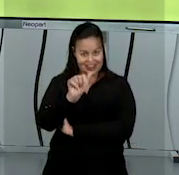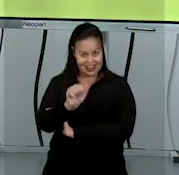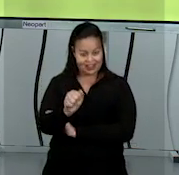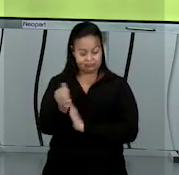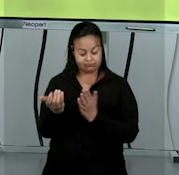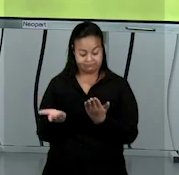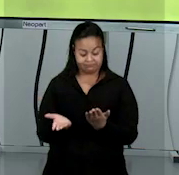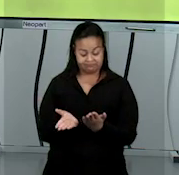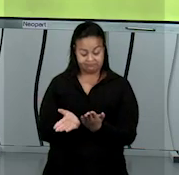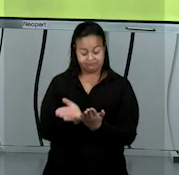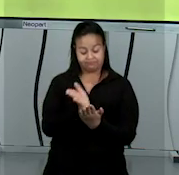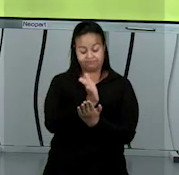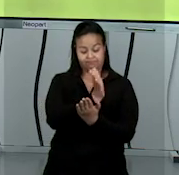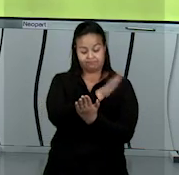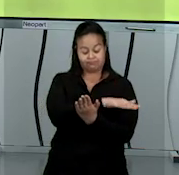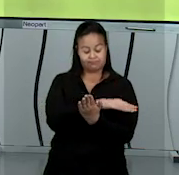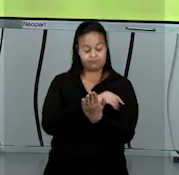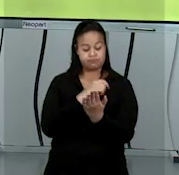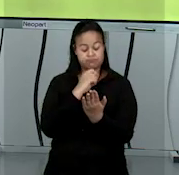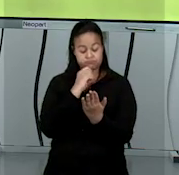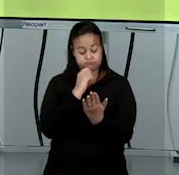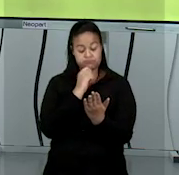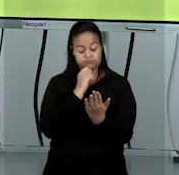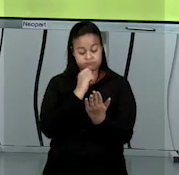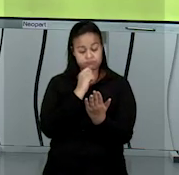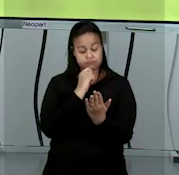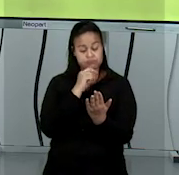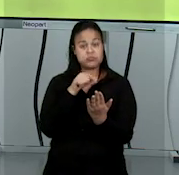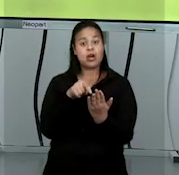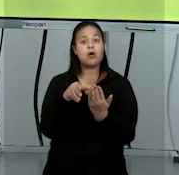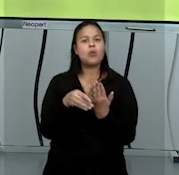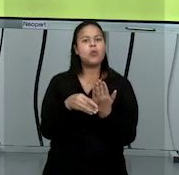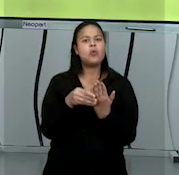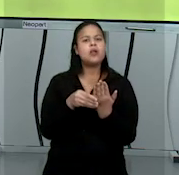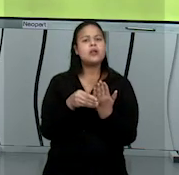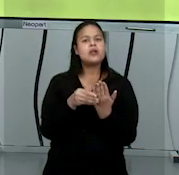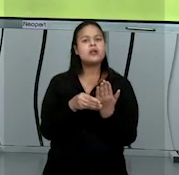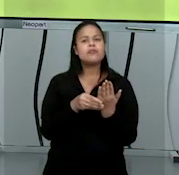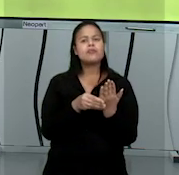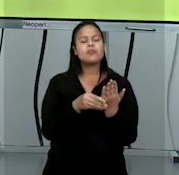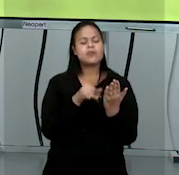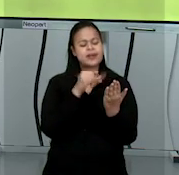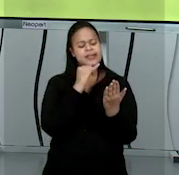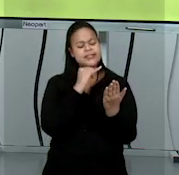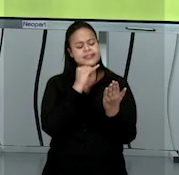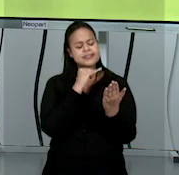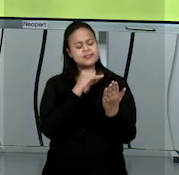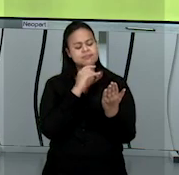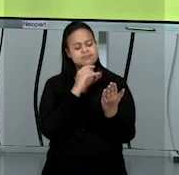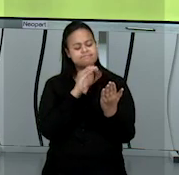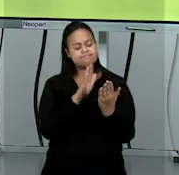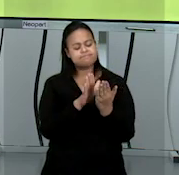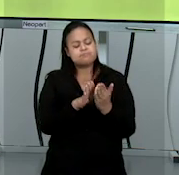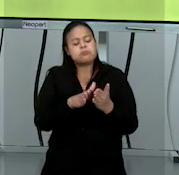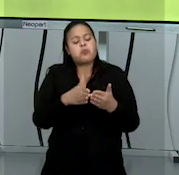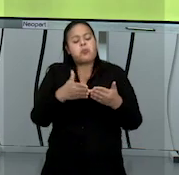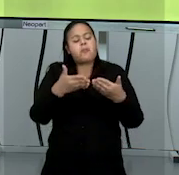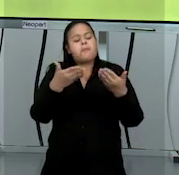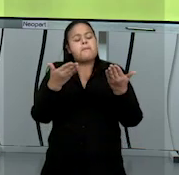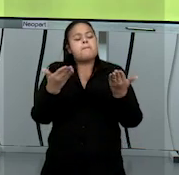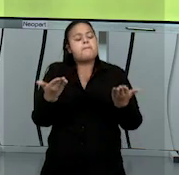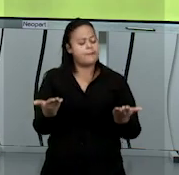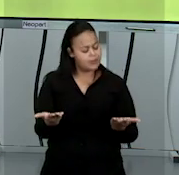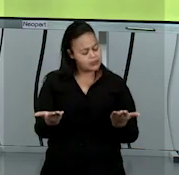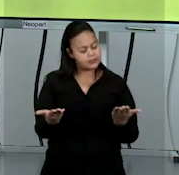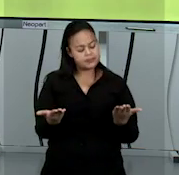o livro e você tem ali uma parte do livro que fica assim, como se fosse externa a ele então. Como se